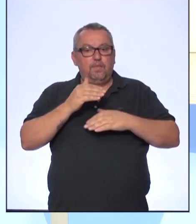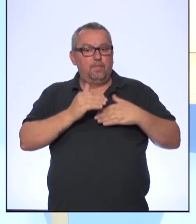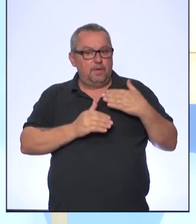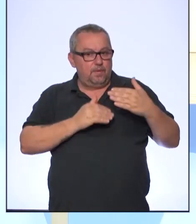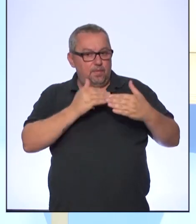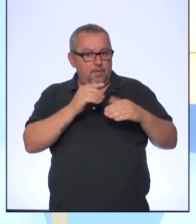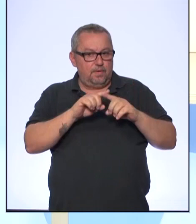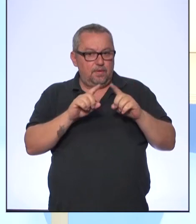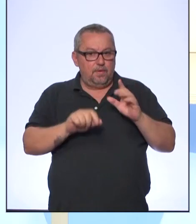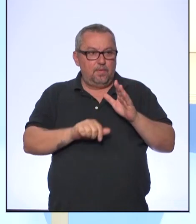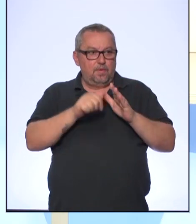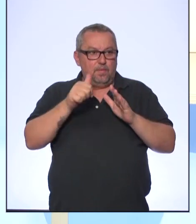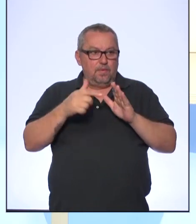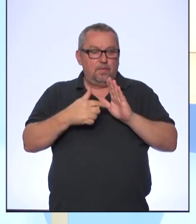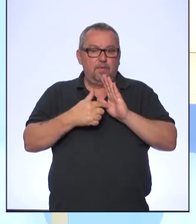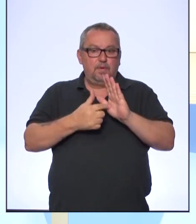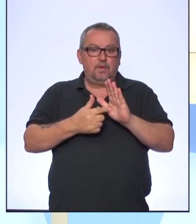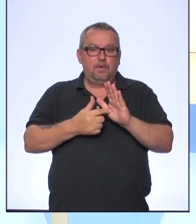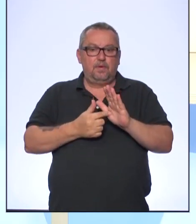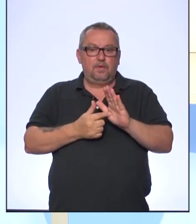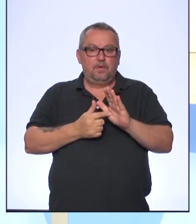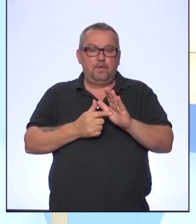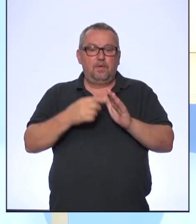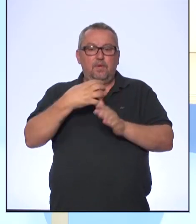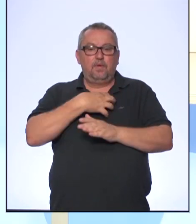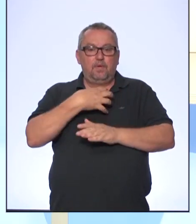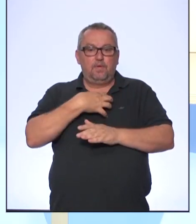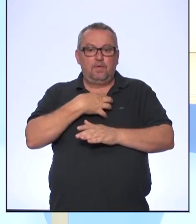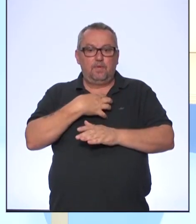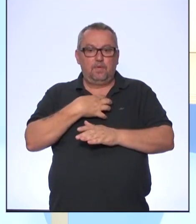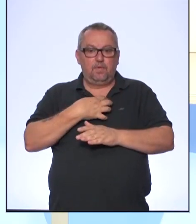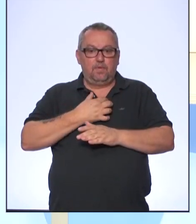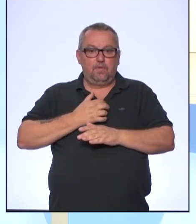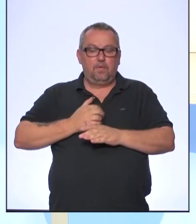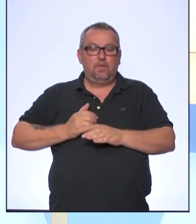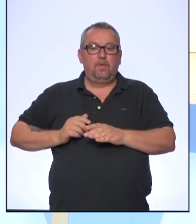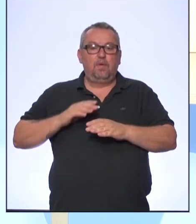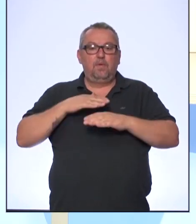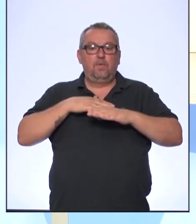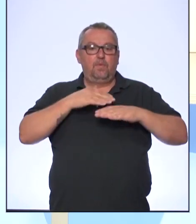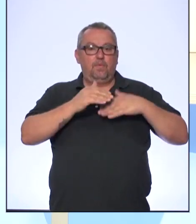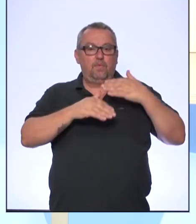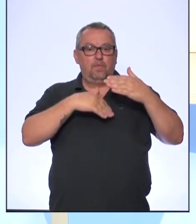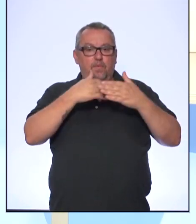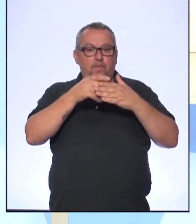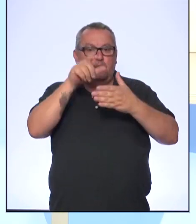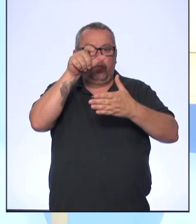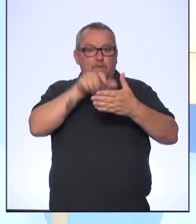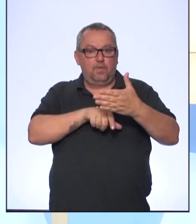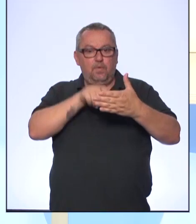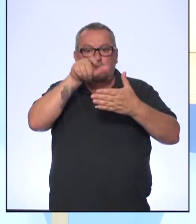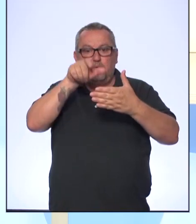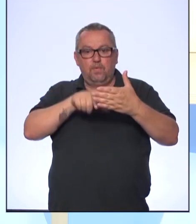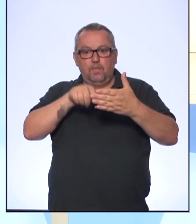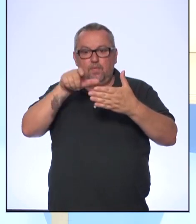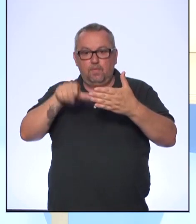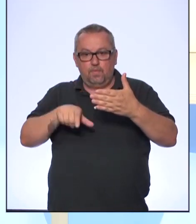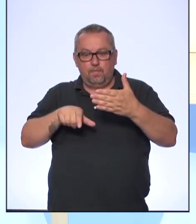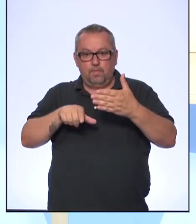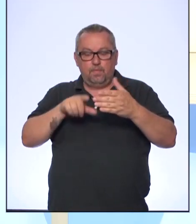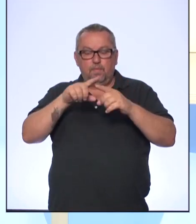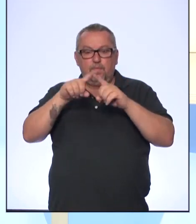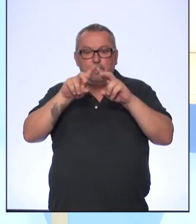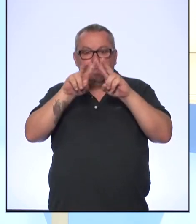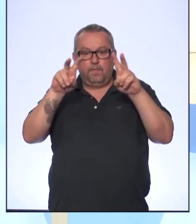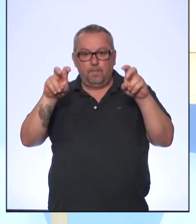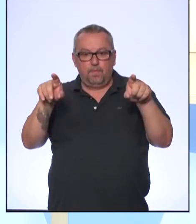passo. Primeiro eu apresento essa planilha da seguinte forma, construção de uma coluna, construção dos